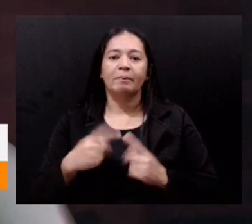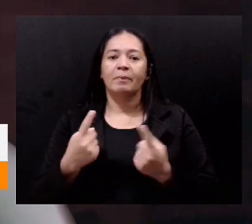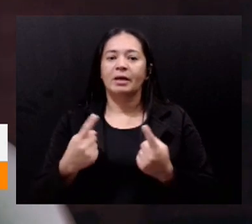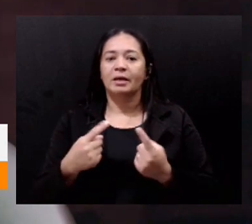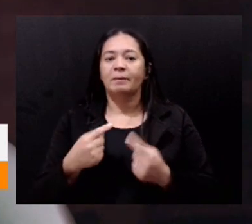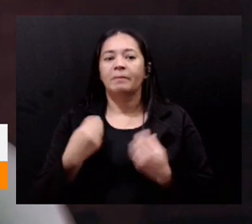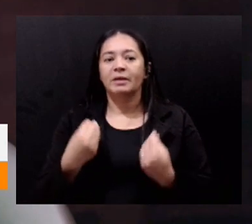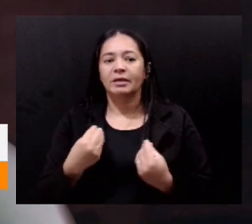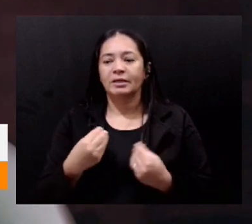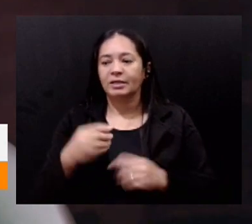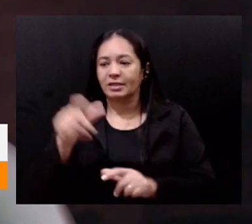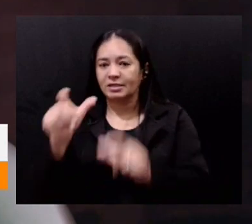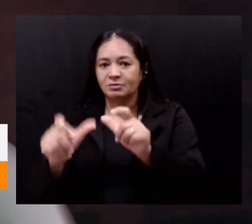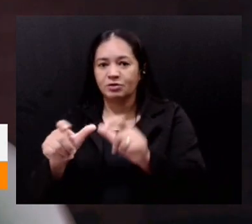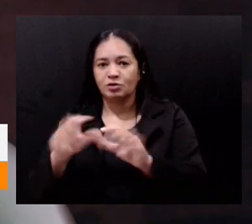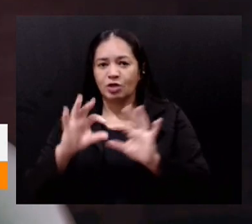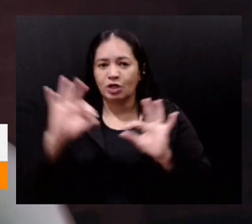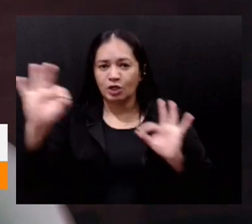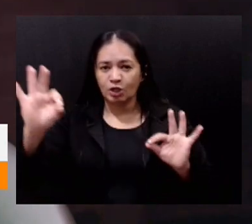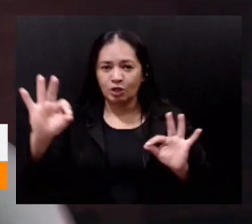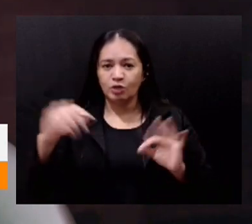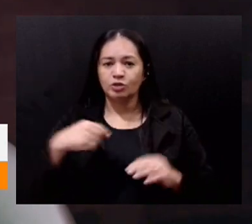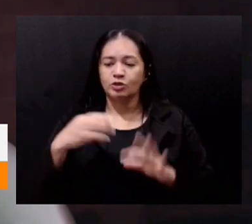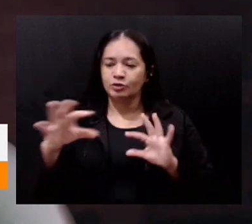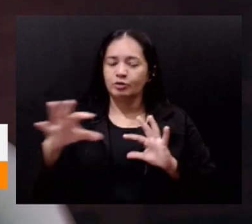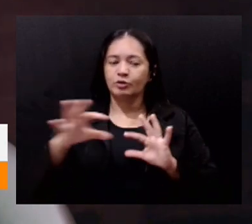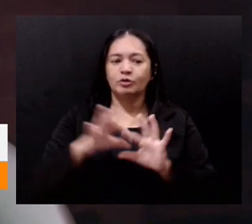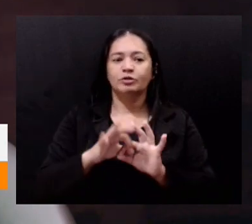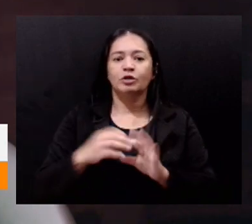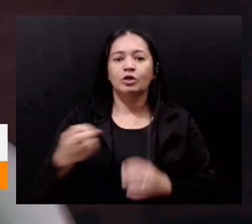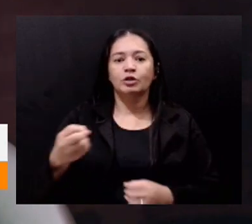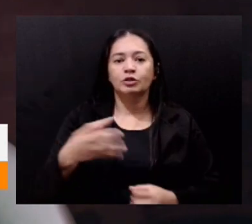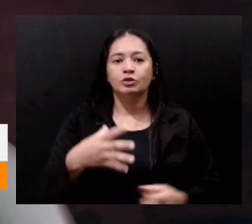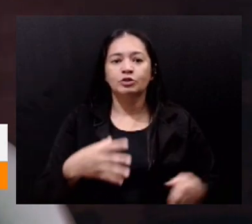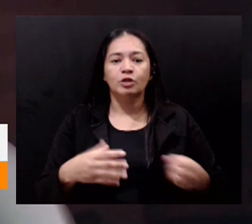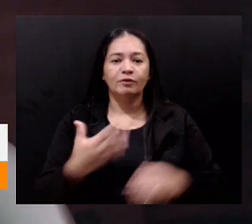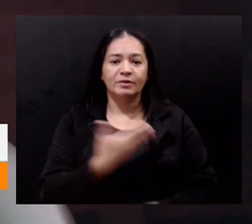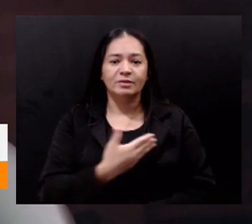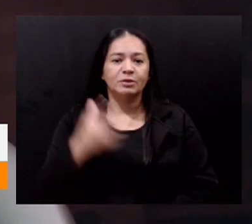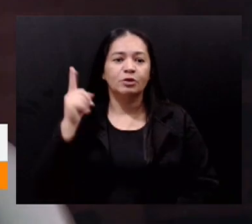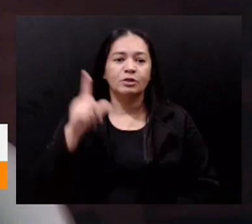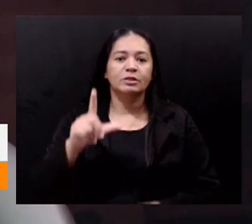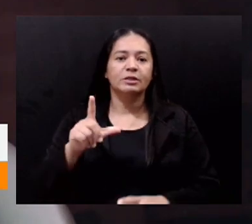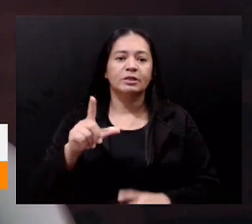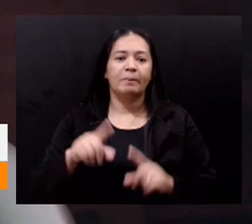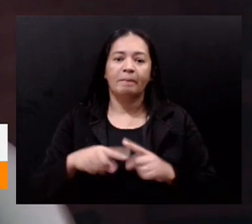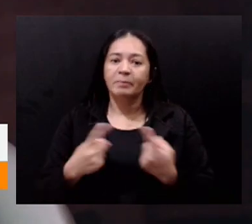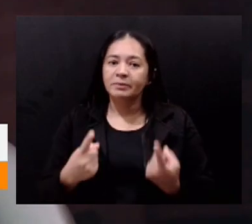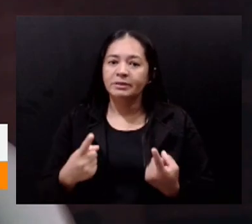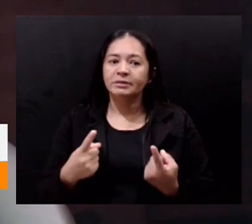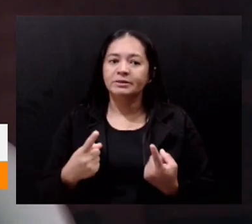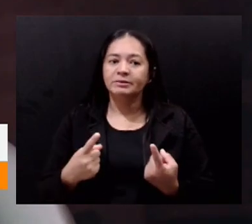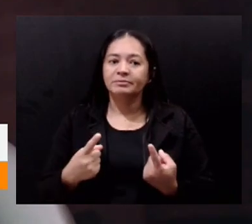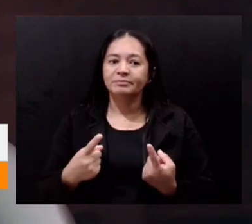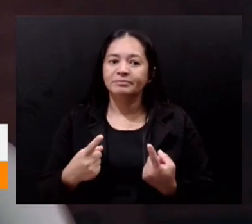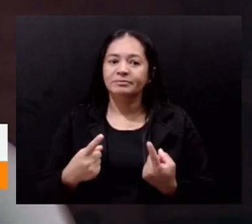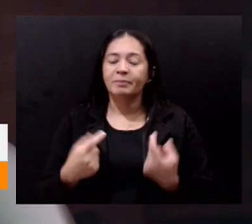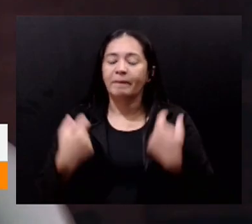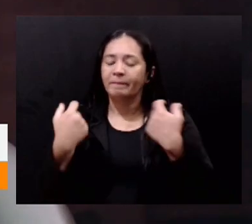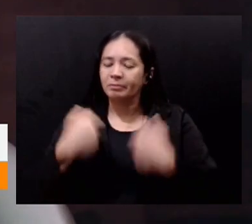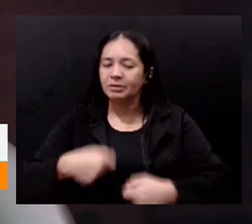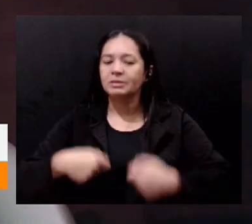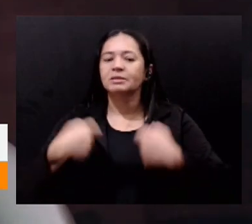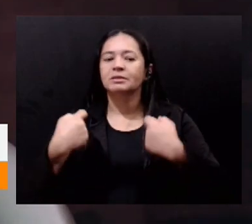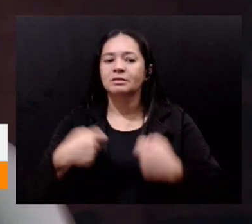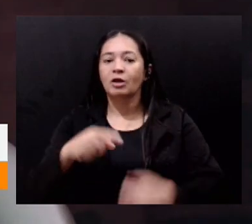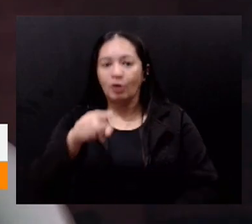fazer até novas amizades, criar novos vínculos, né. Então, mas é necessário você ter a sua